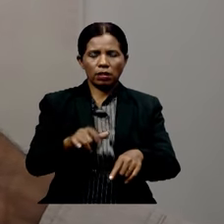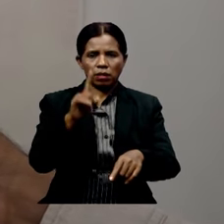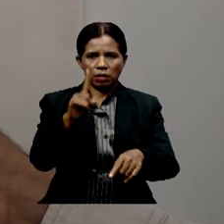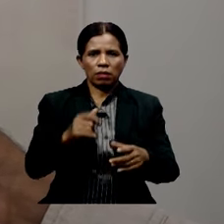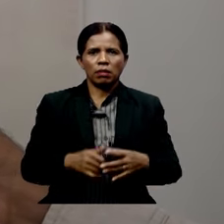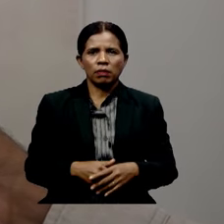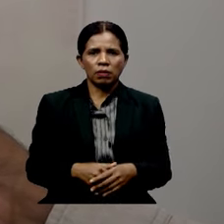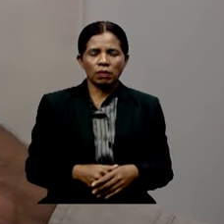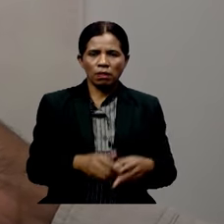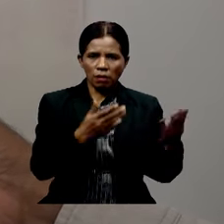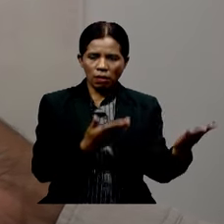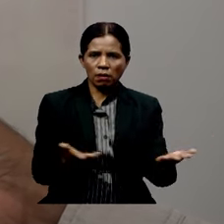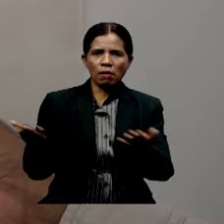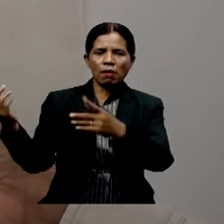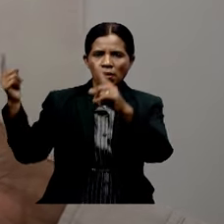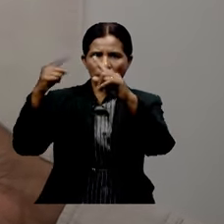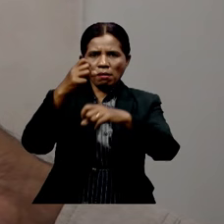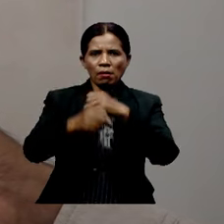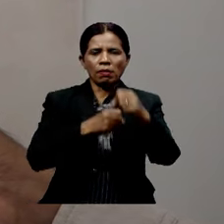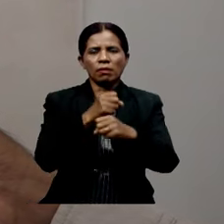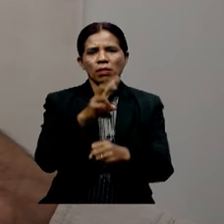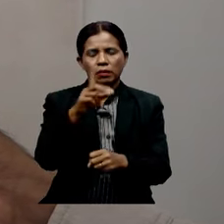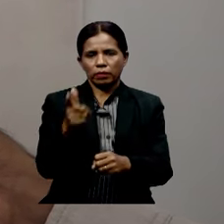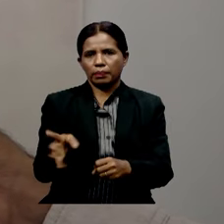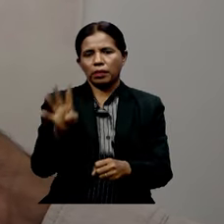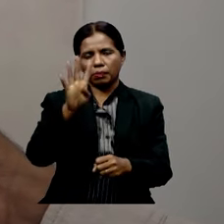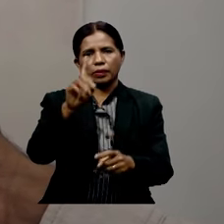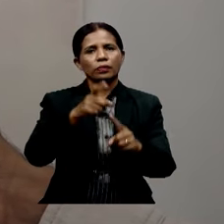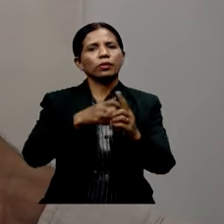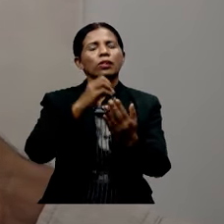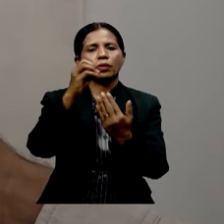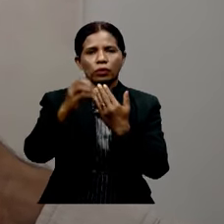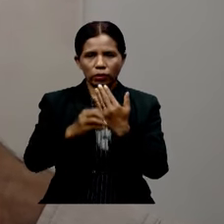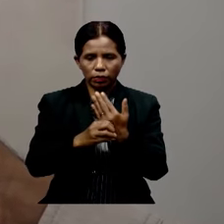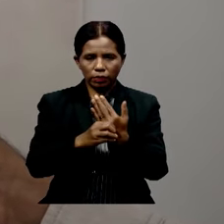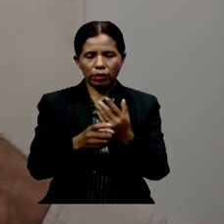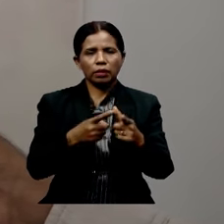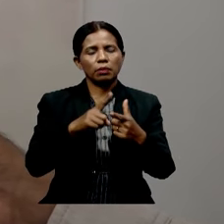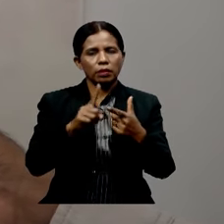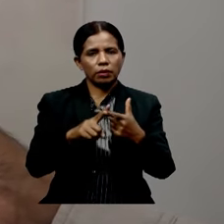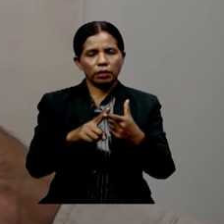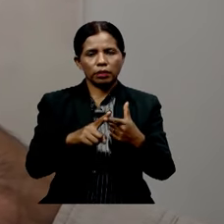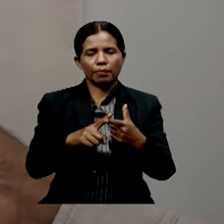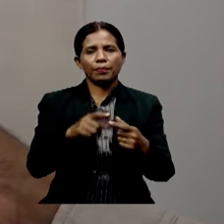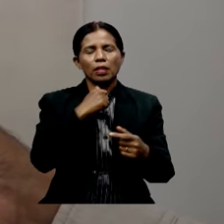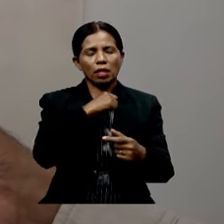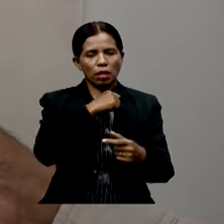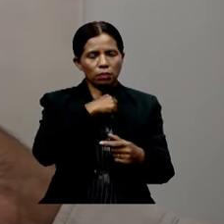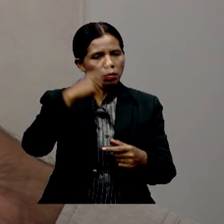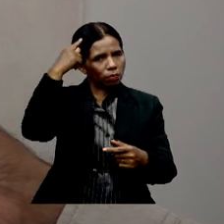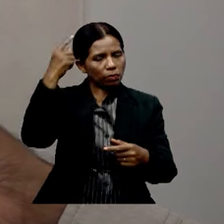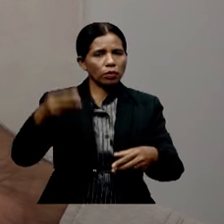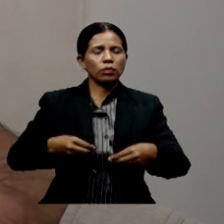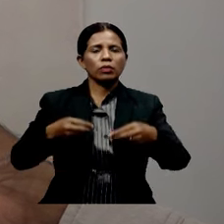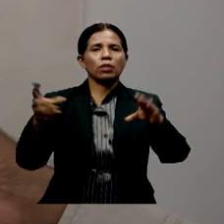nebe lori ba to ia tinan o in 2024 outubro foi depois de ida nema ke Santo Padre si asai dokumenti da ati